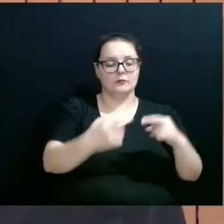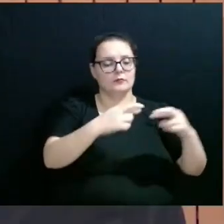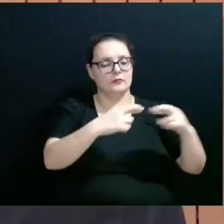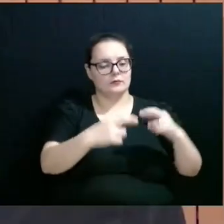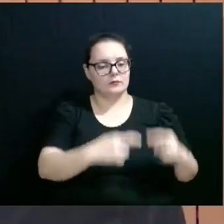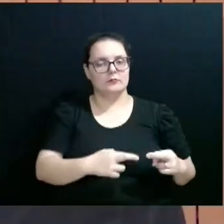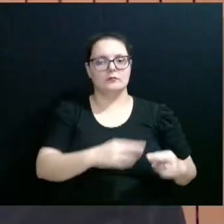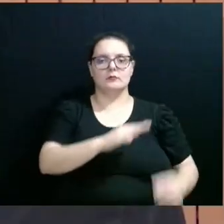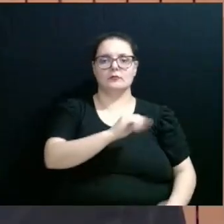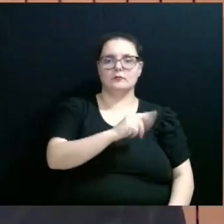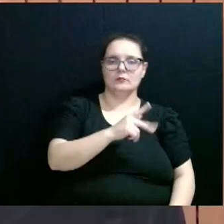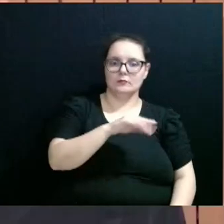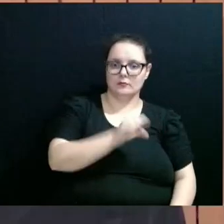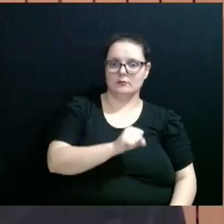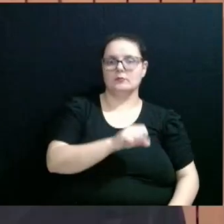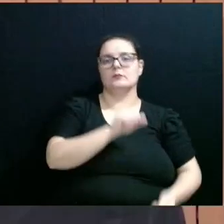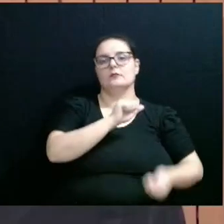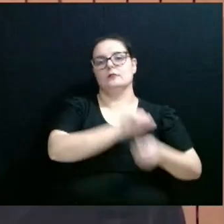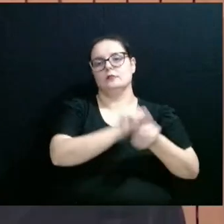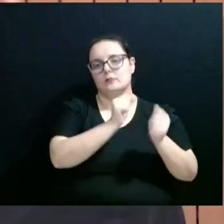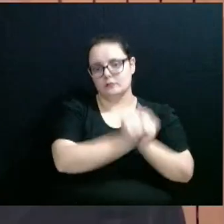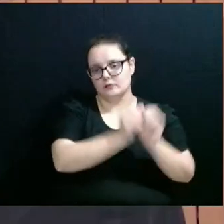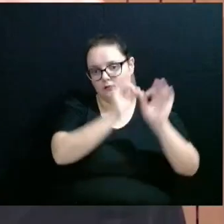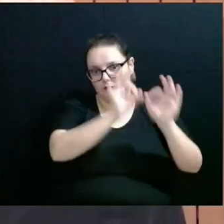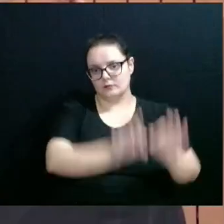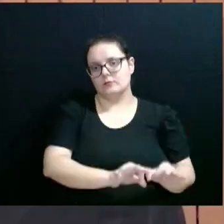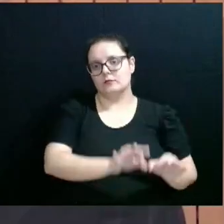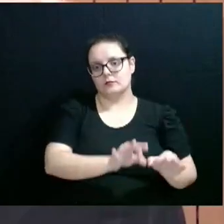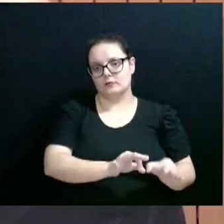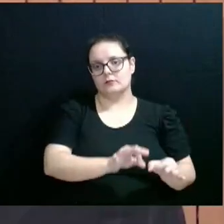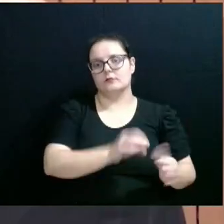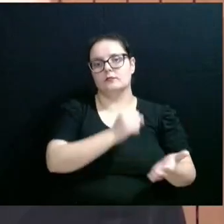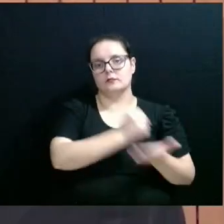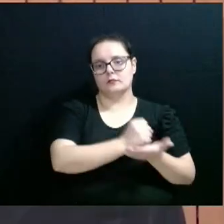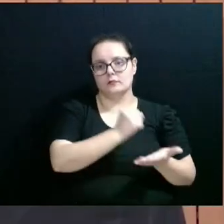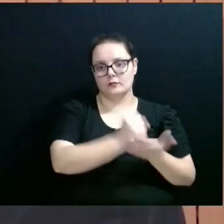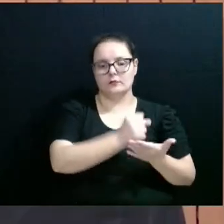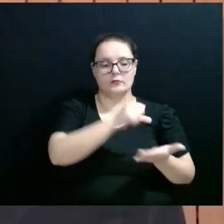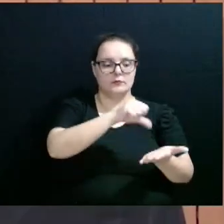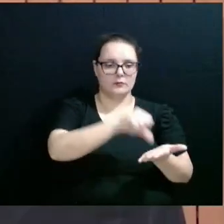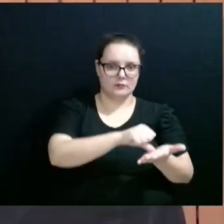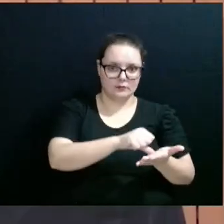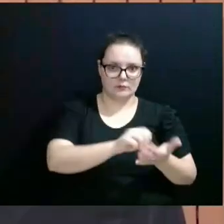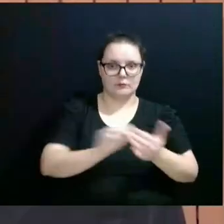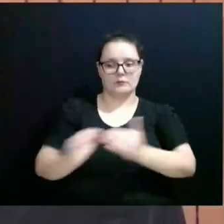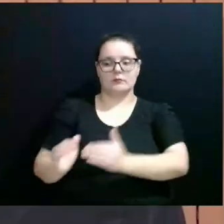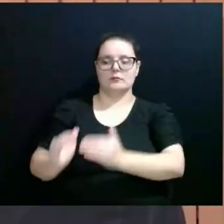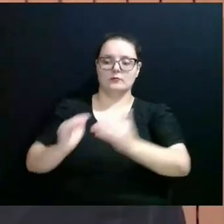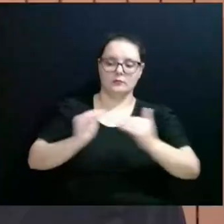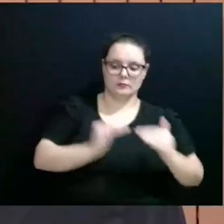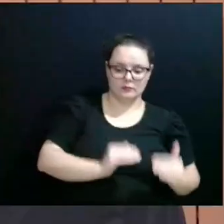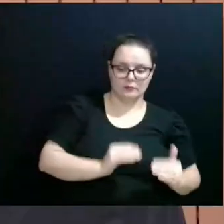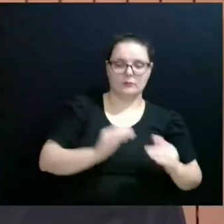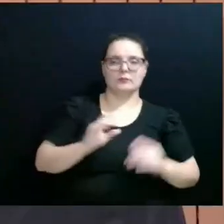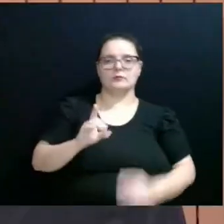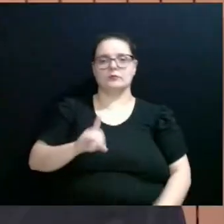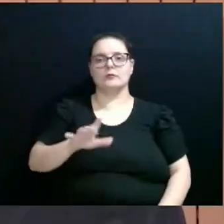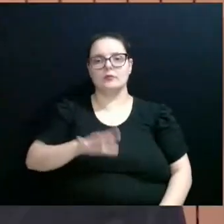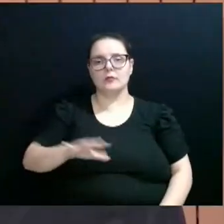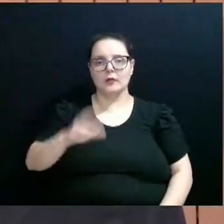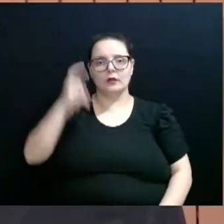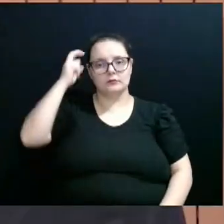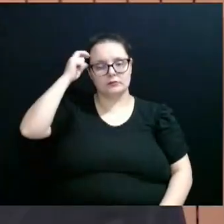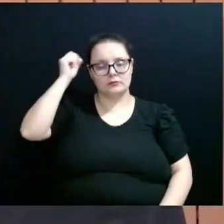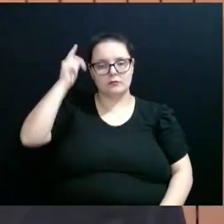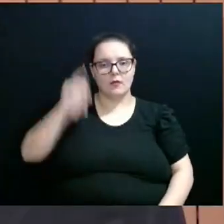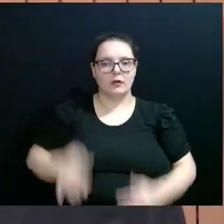foram adequadamente contratados. O núcleo de cachê continua embaixo da Diretoria de Cultura, porque se trata de apresentações